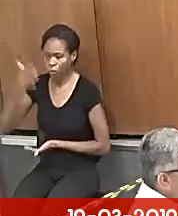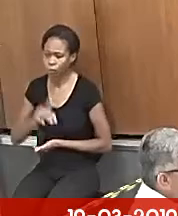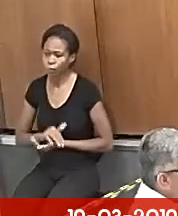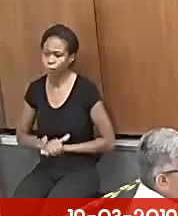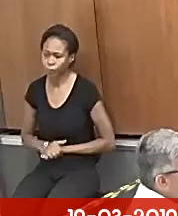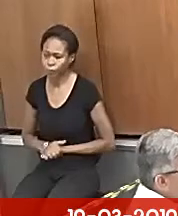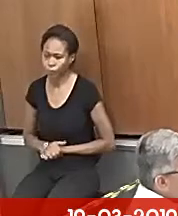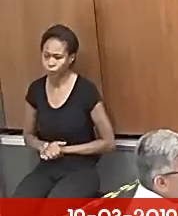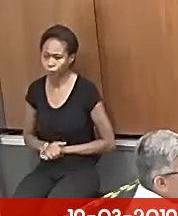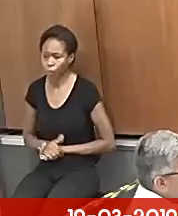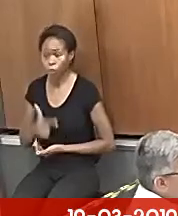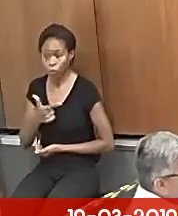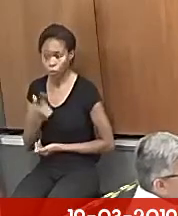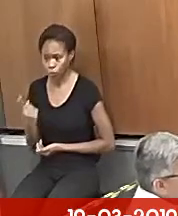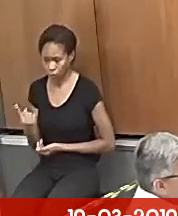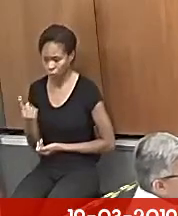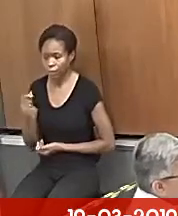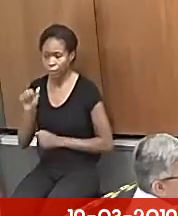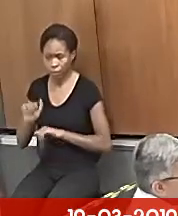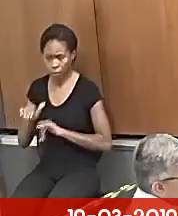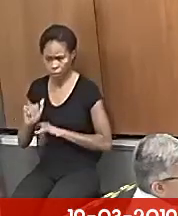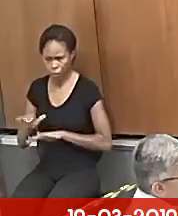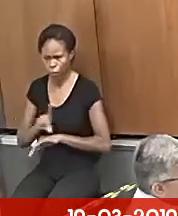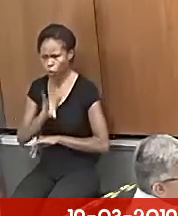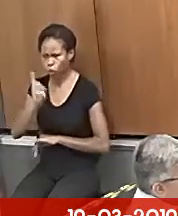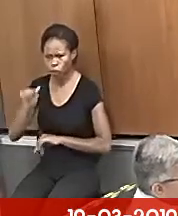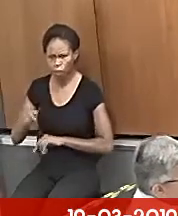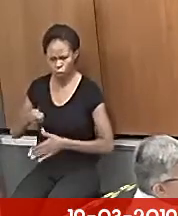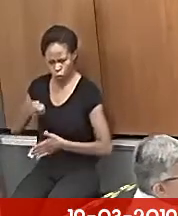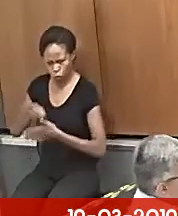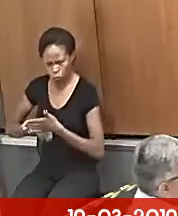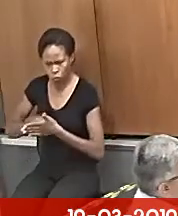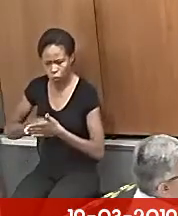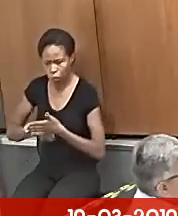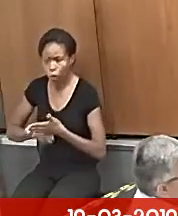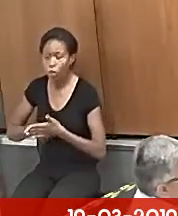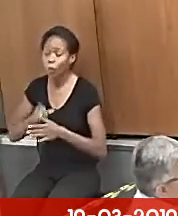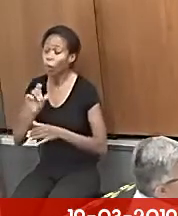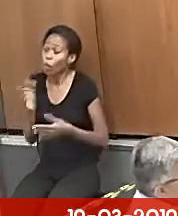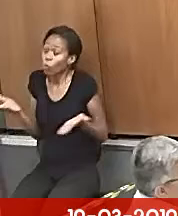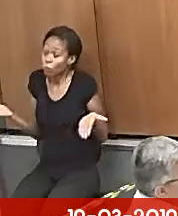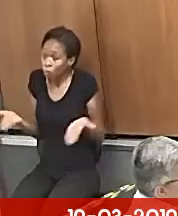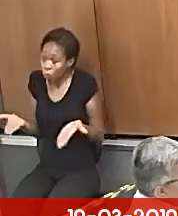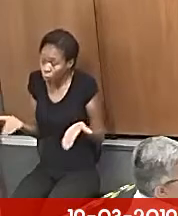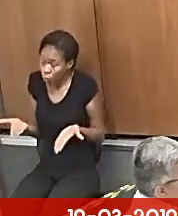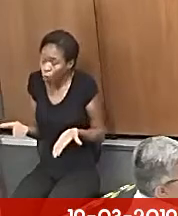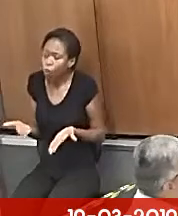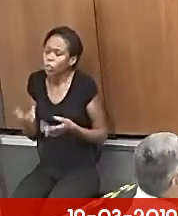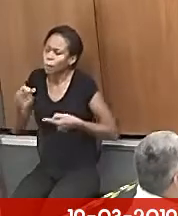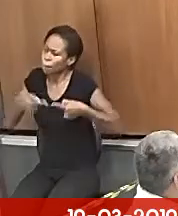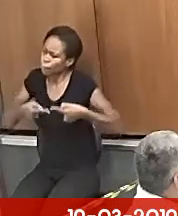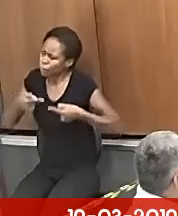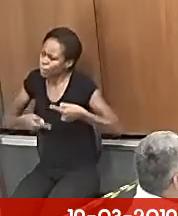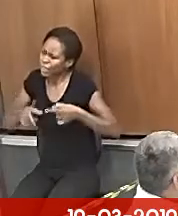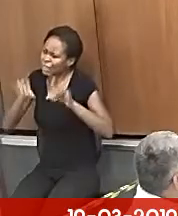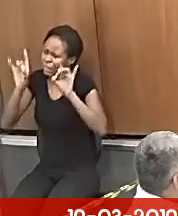e isso não tão preparar então cada um dos senhores vão falar sobre essas datas uma uma quando o presidente assim passar e organizar os